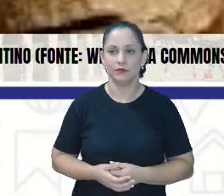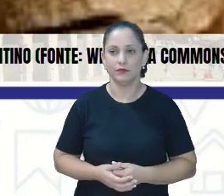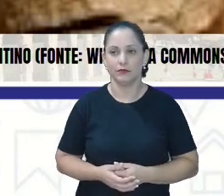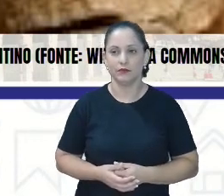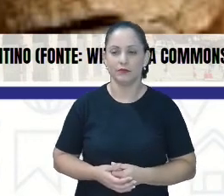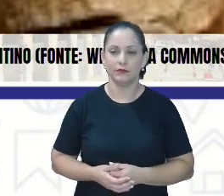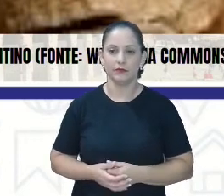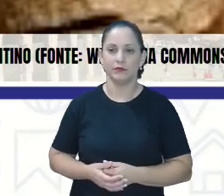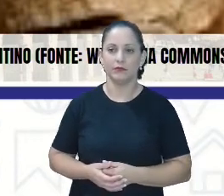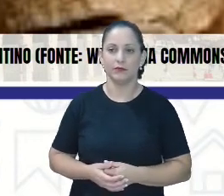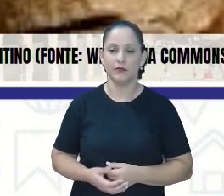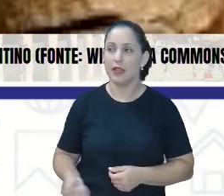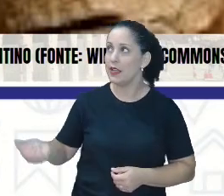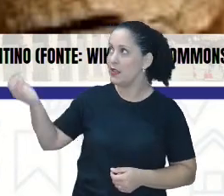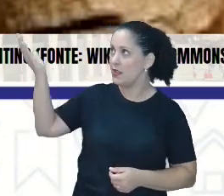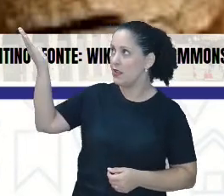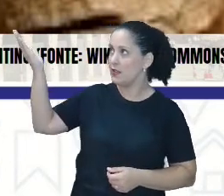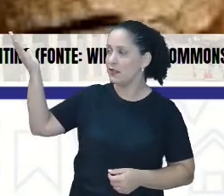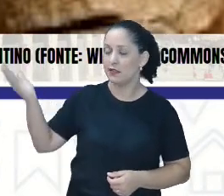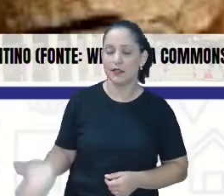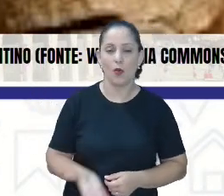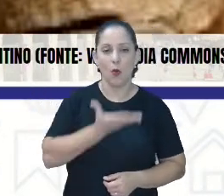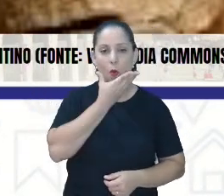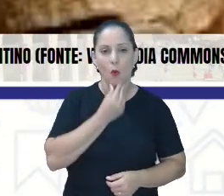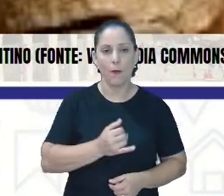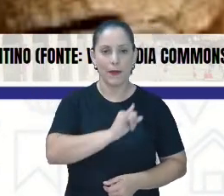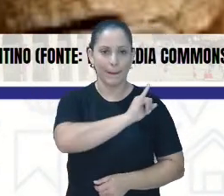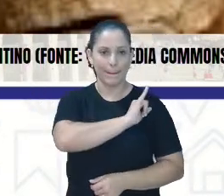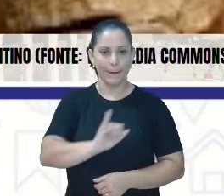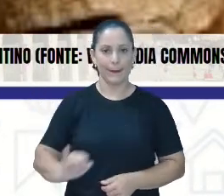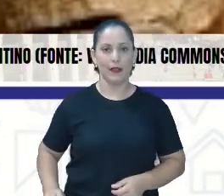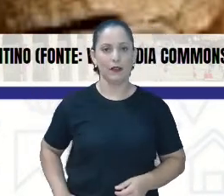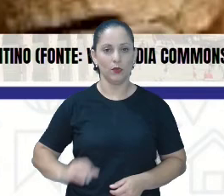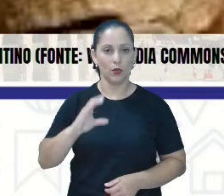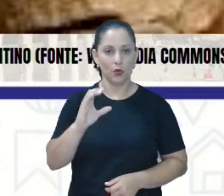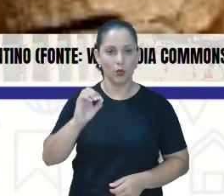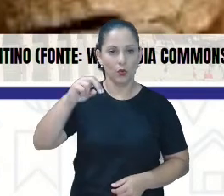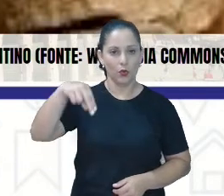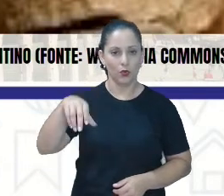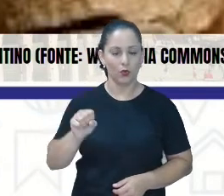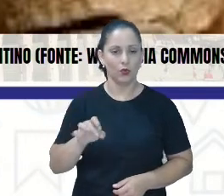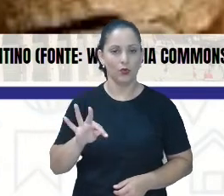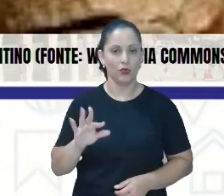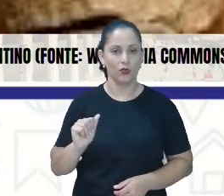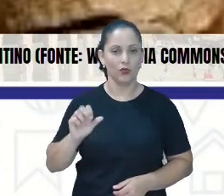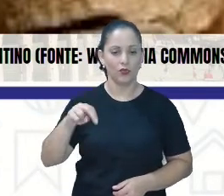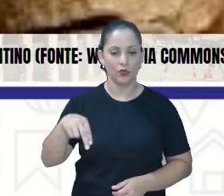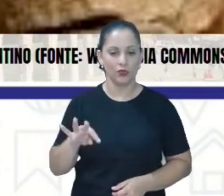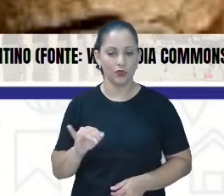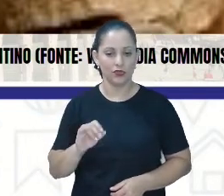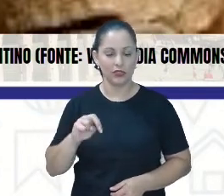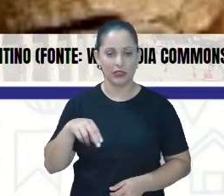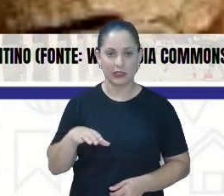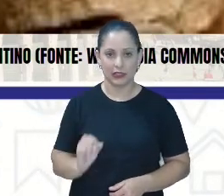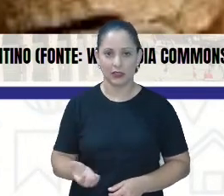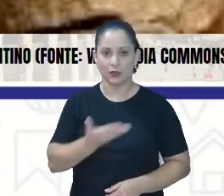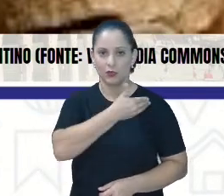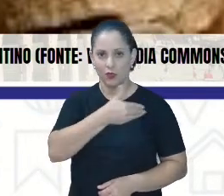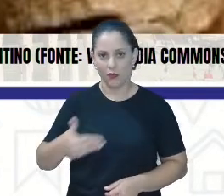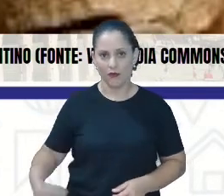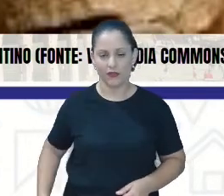aqui, que vai ser o imperador Constantino, ele também vai ser muito importante nesse período, né? Ele vai governar aqui, ó, de